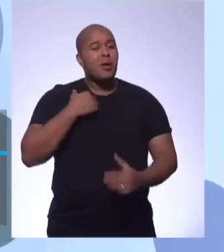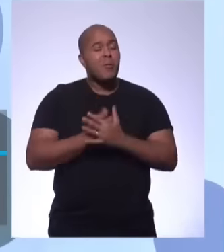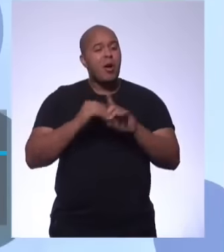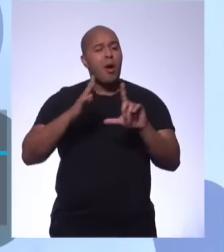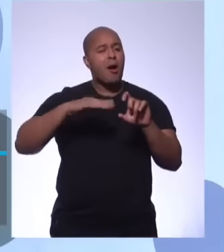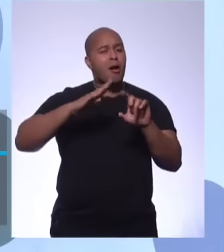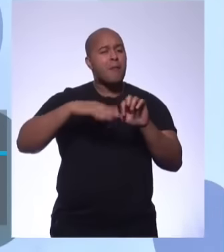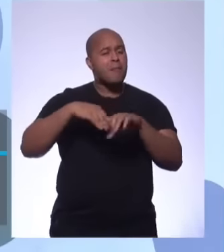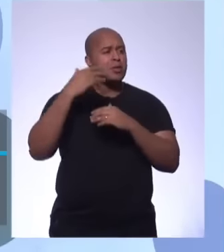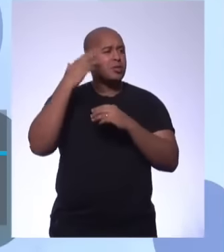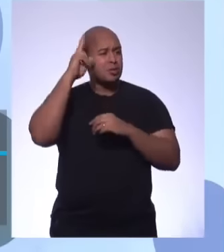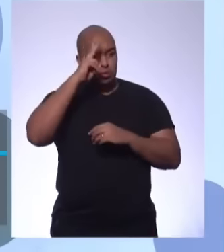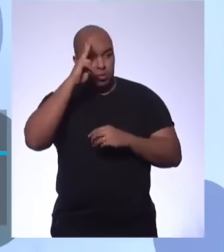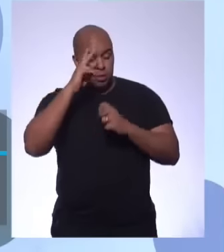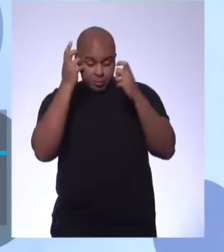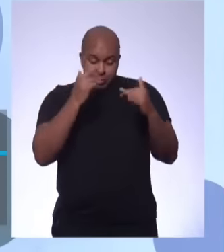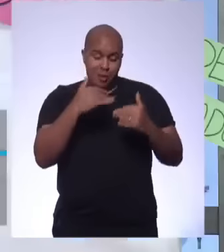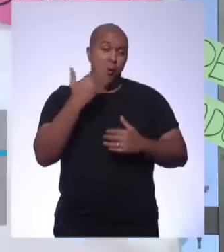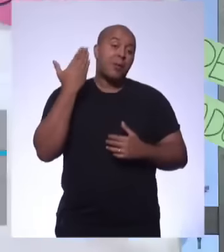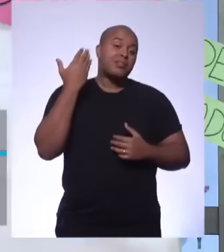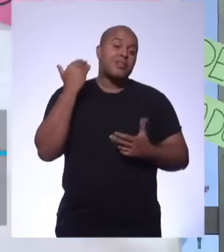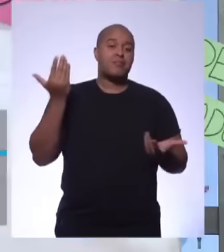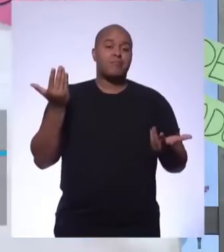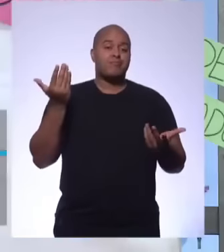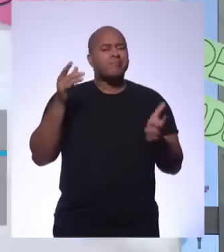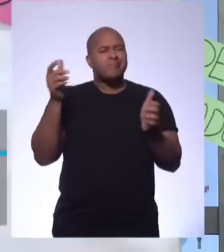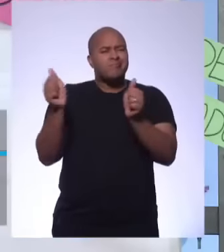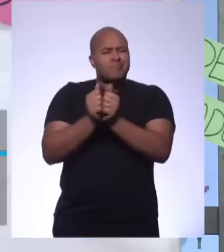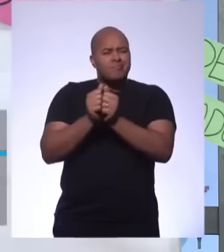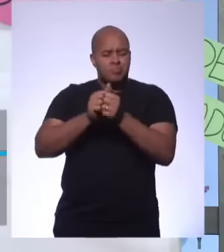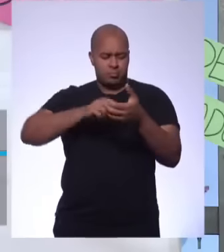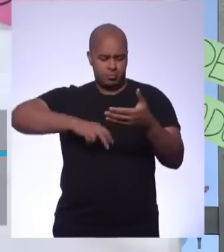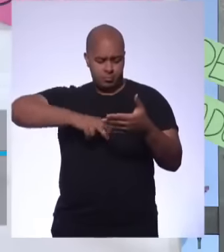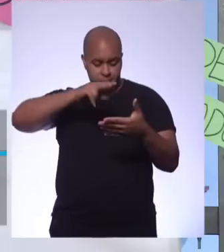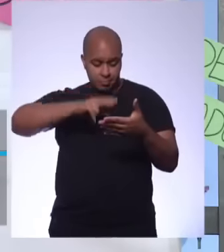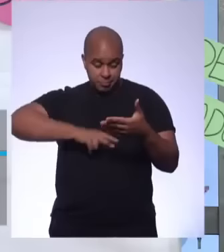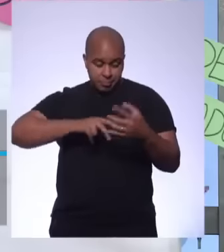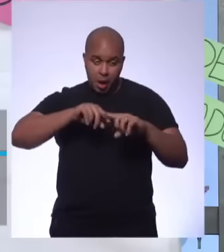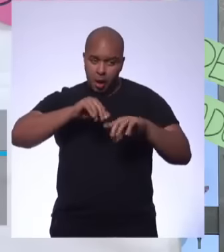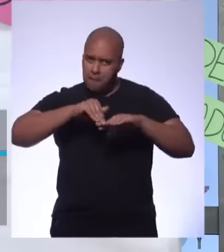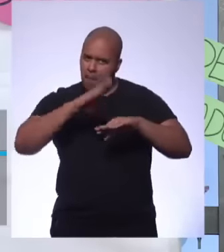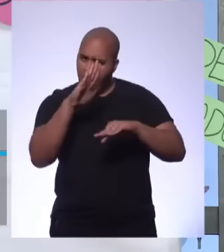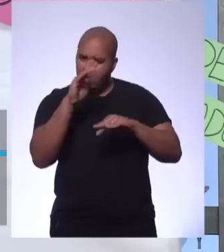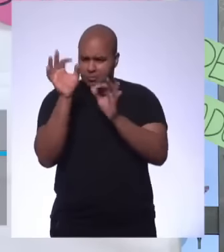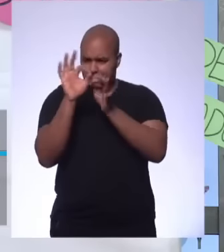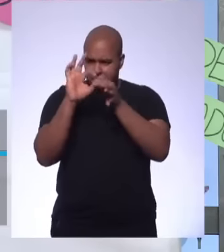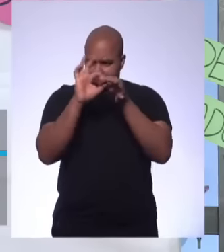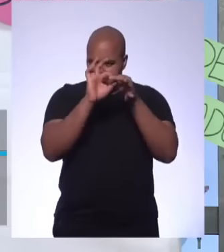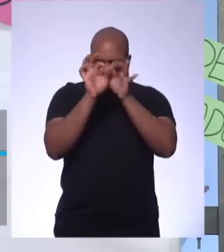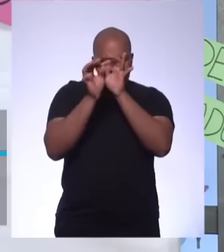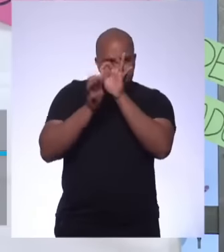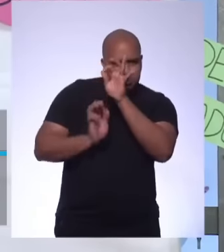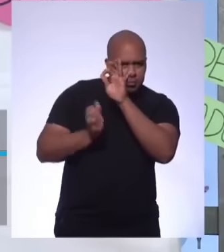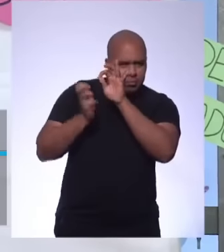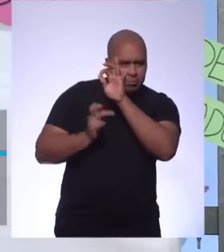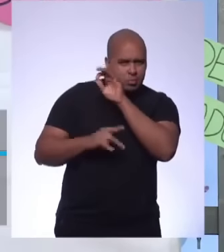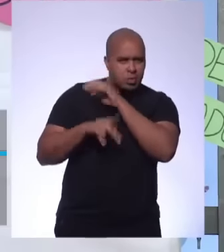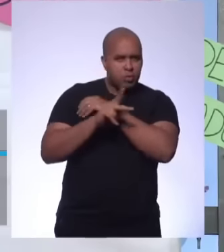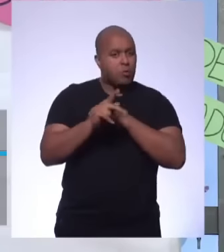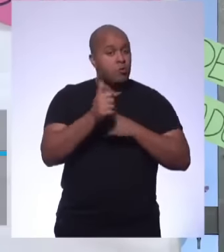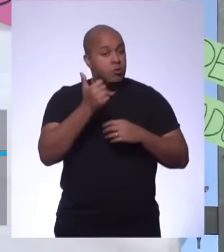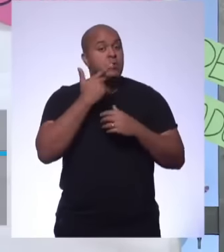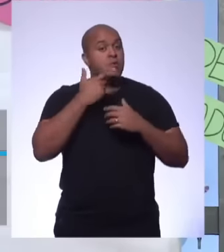se contavam naquela época. Olha só, então aqui juntando a leitura, mais a contextualização do professor Carlos, essas são as